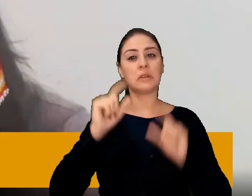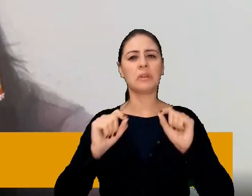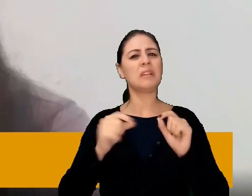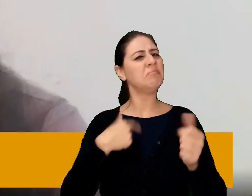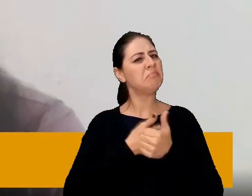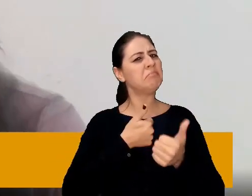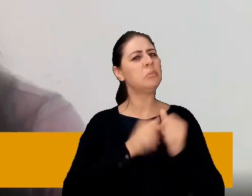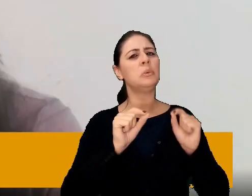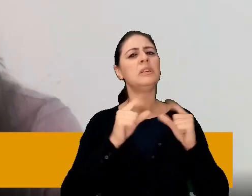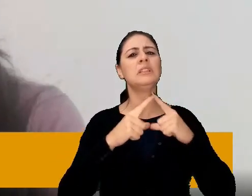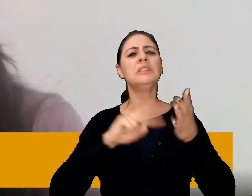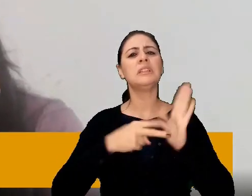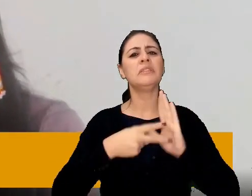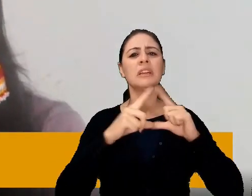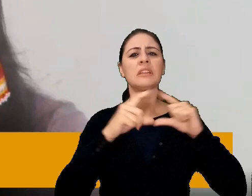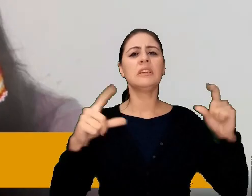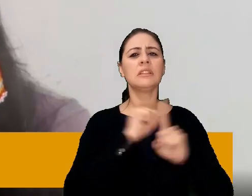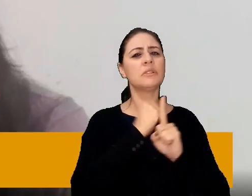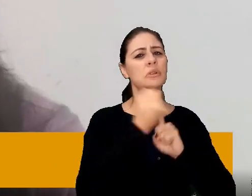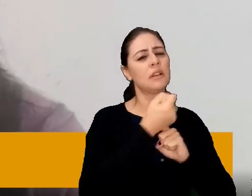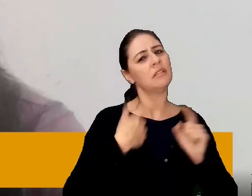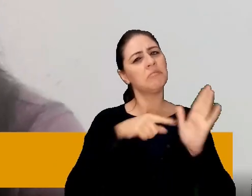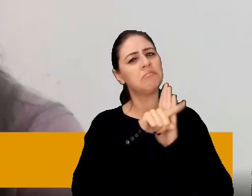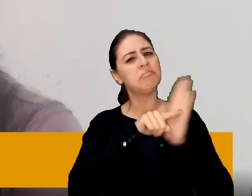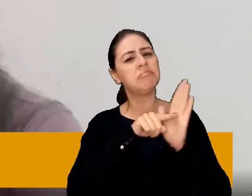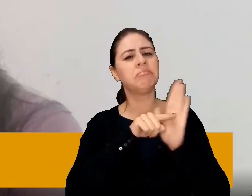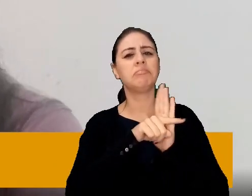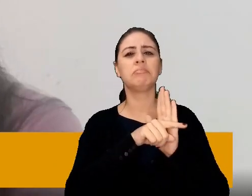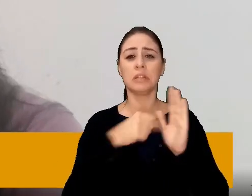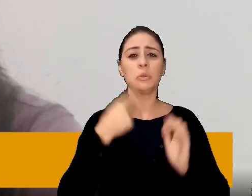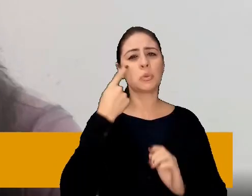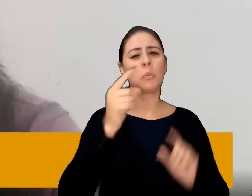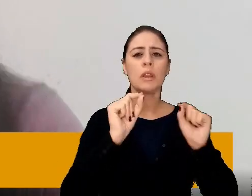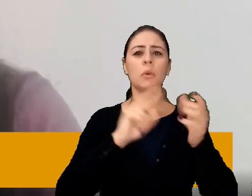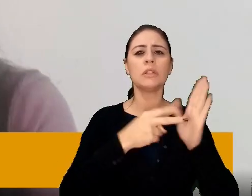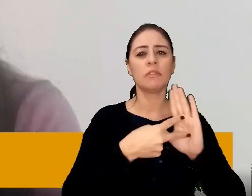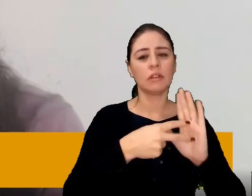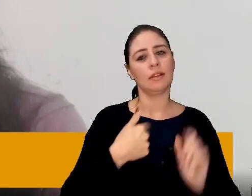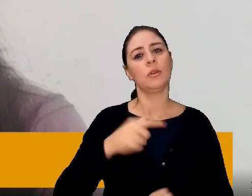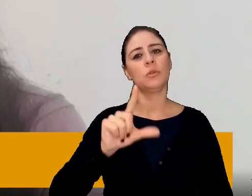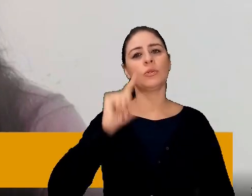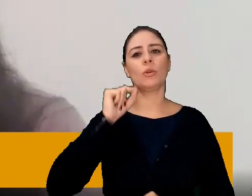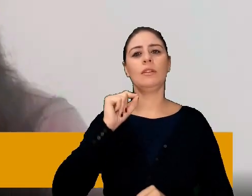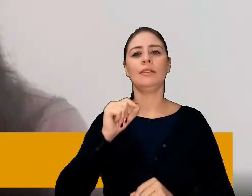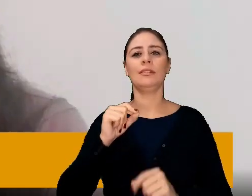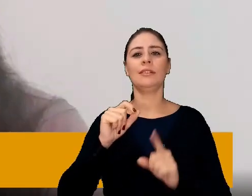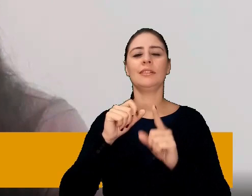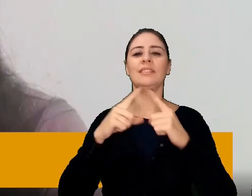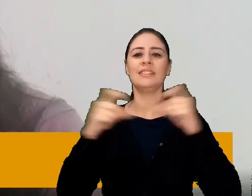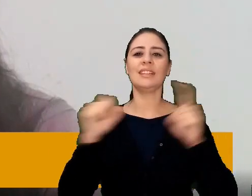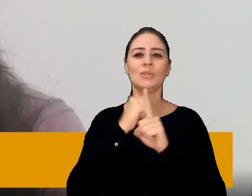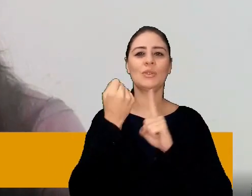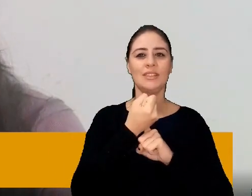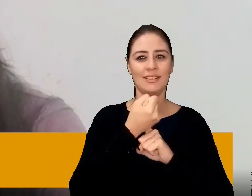dita dessas ciências sociais, né? Aí fui procurar, fui saber o que era e escolhi, optei por ciências sociais. Aí quando eu entrei